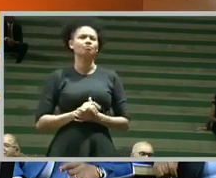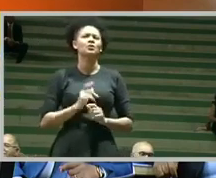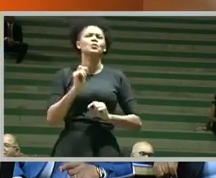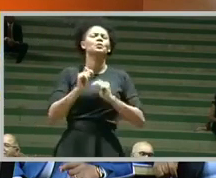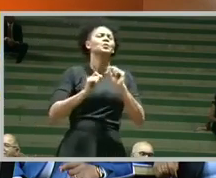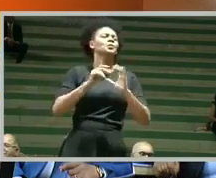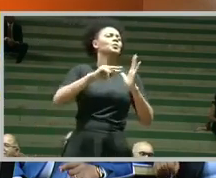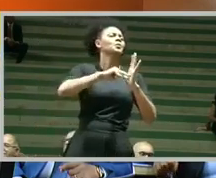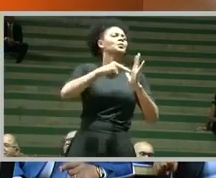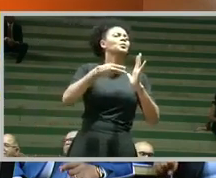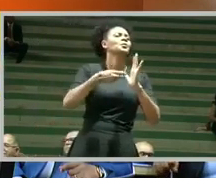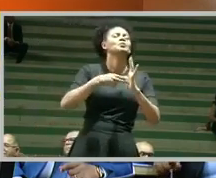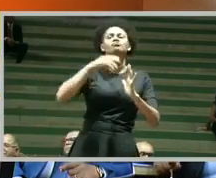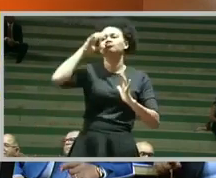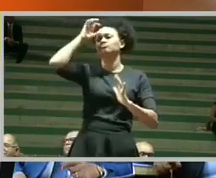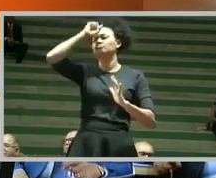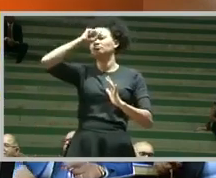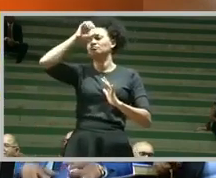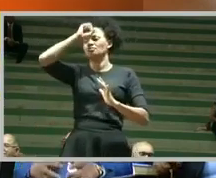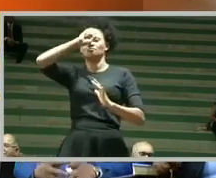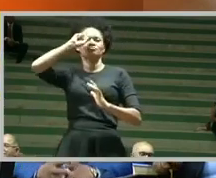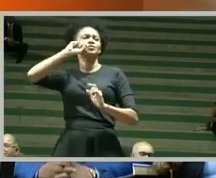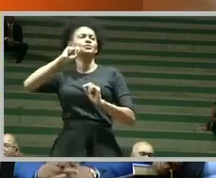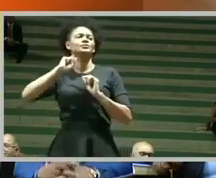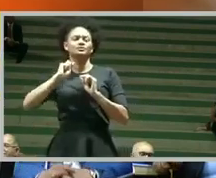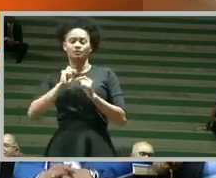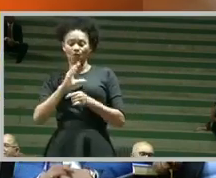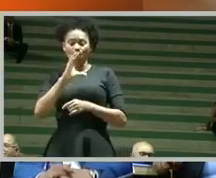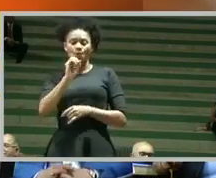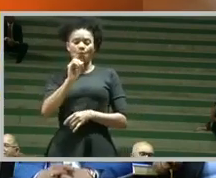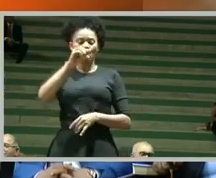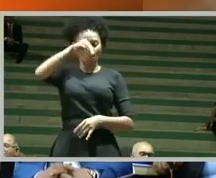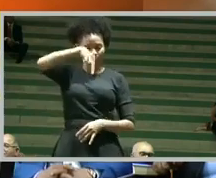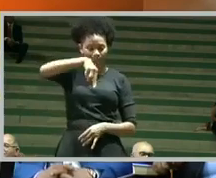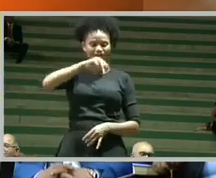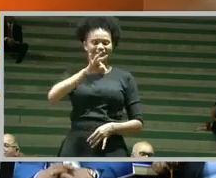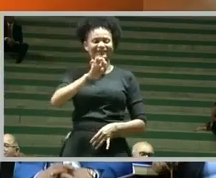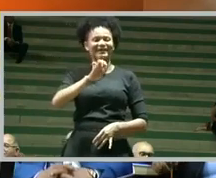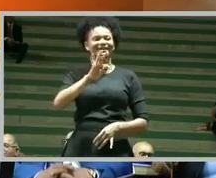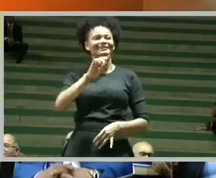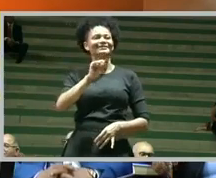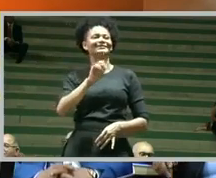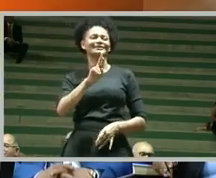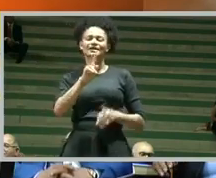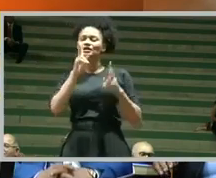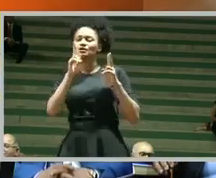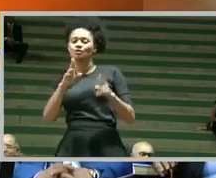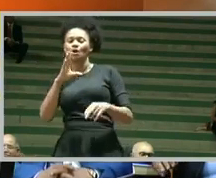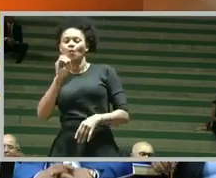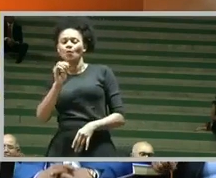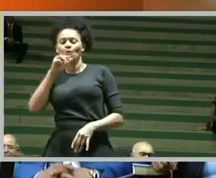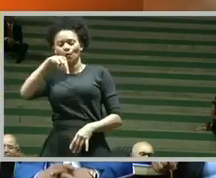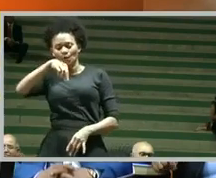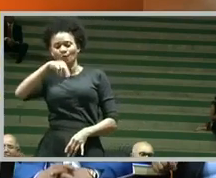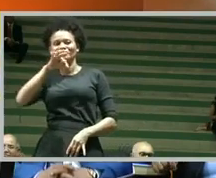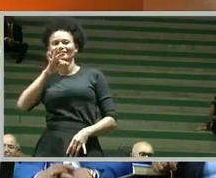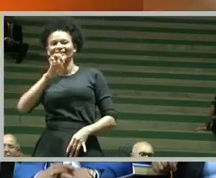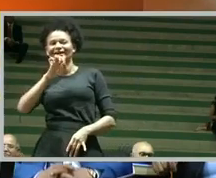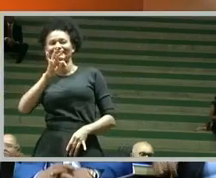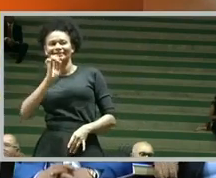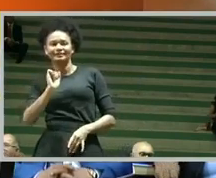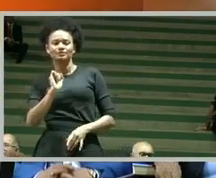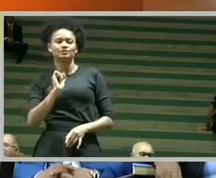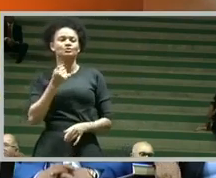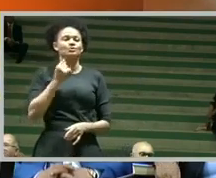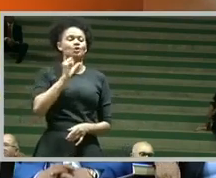quer dizer? Eu aprendi a contentar-me. Essa palavra vem da expressão contente, que não tem a ver com sorridente. Sorridente